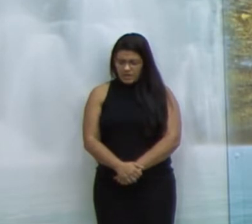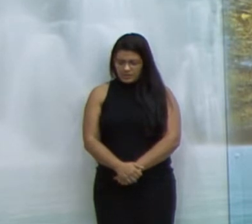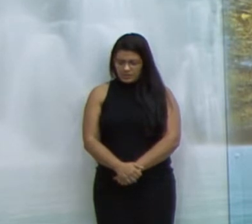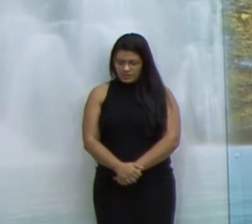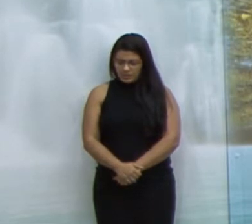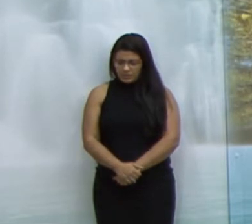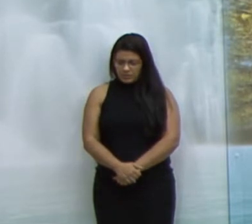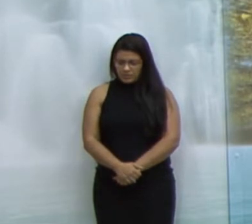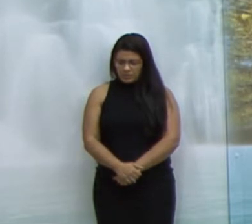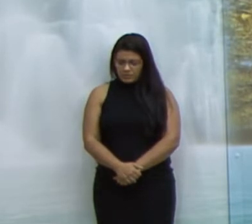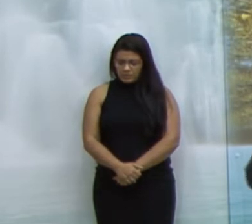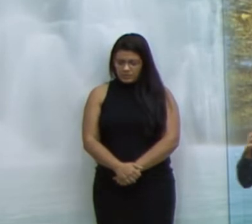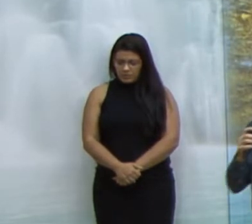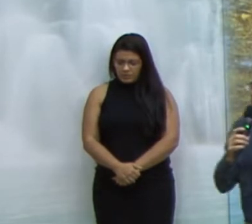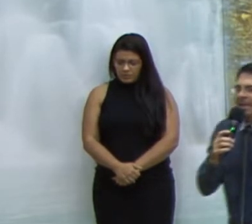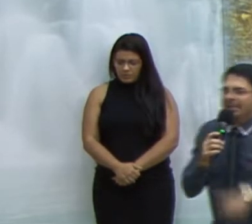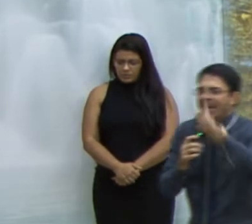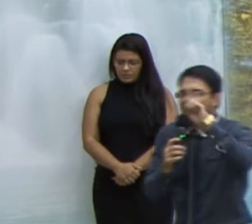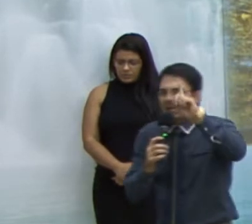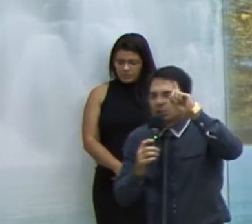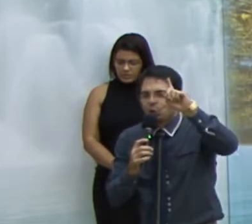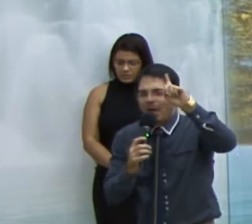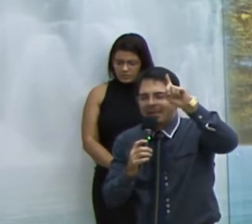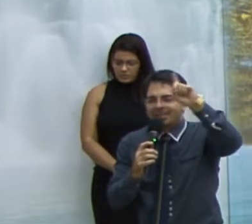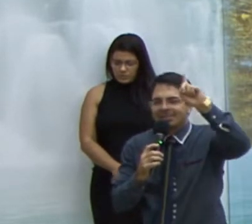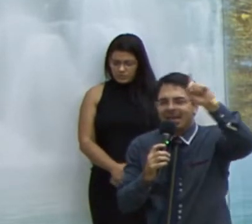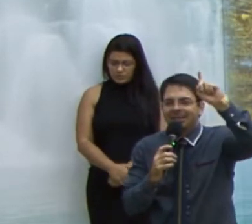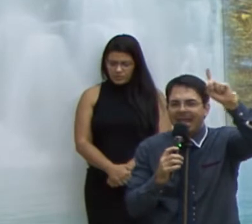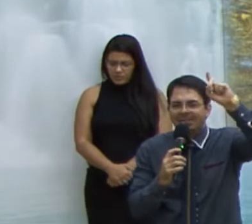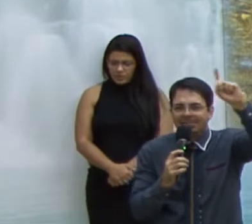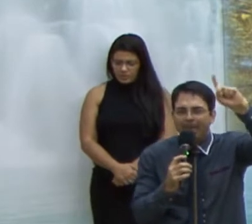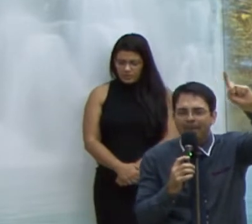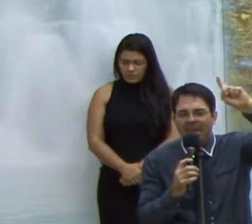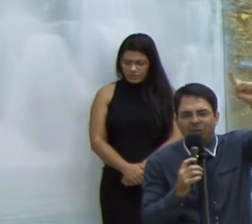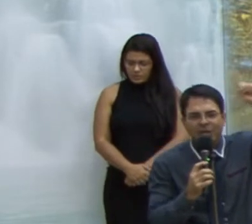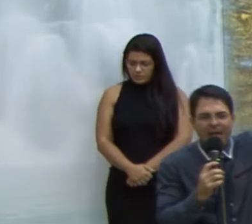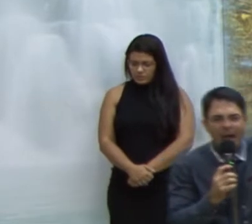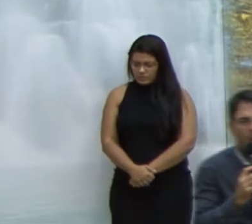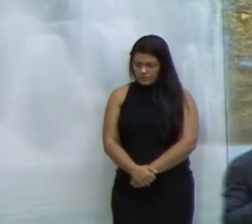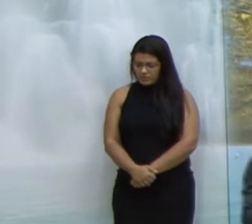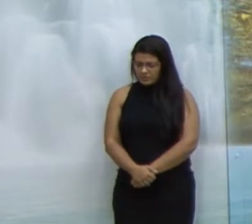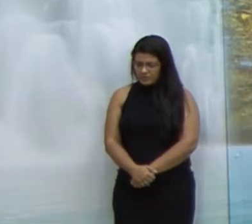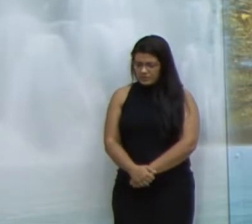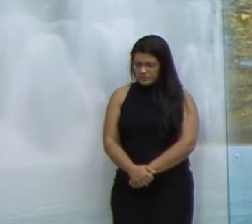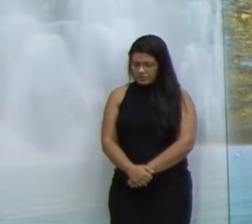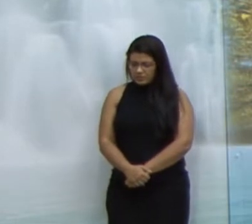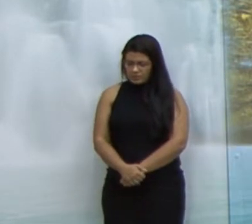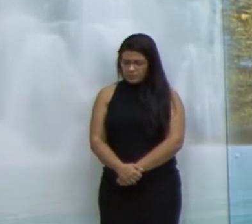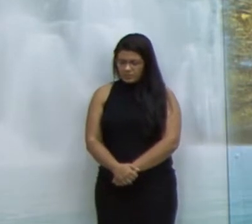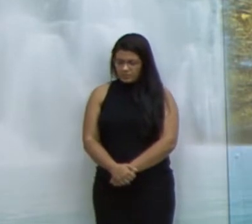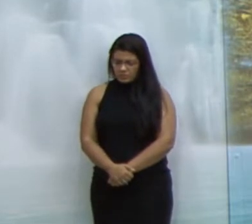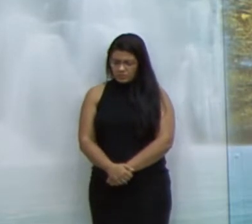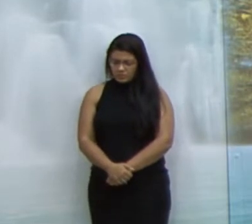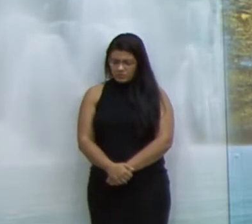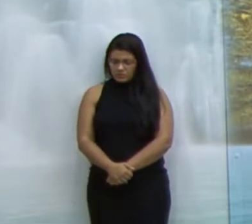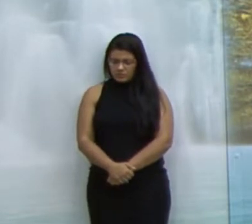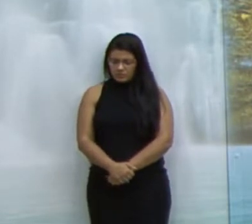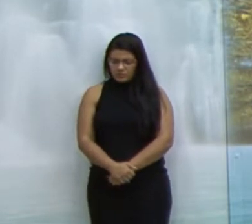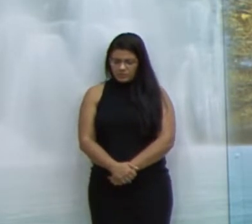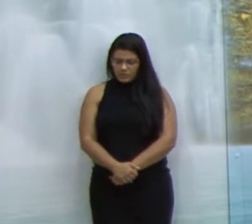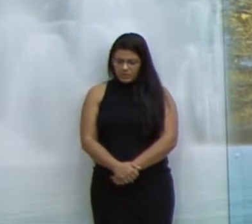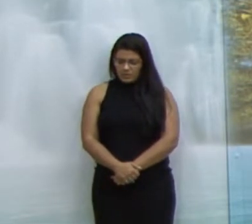vi um justo desamparado, e nem a sua descendência mendigar o pão. Deus vai